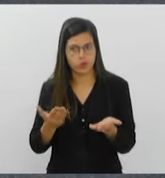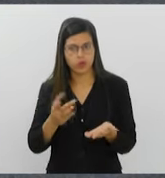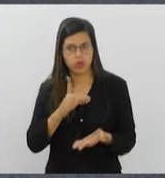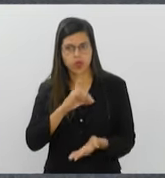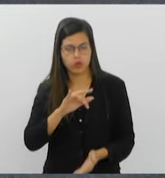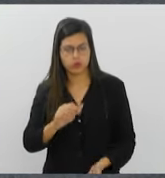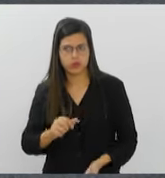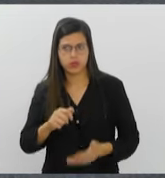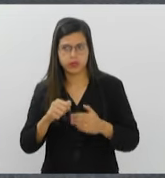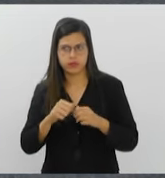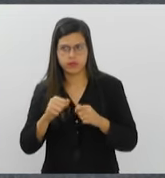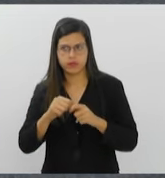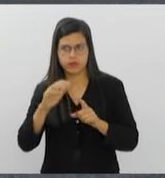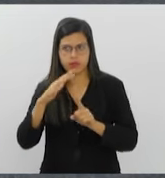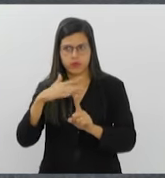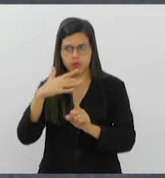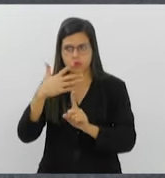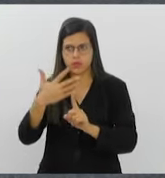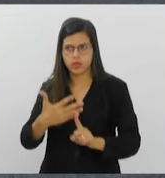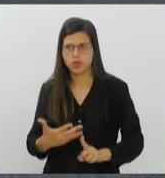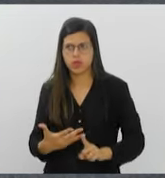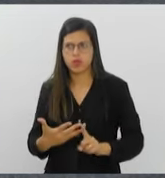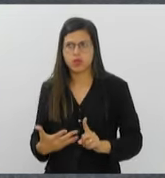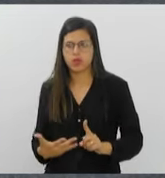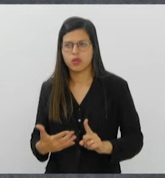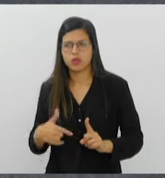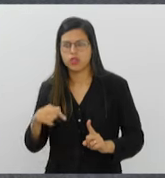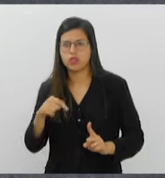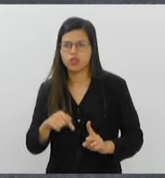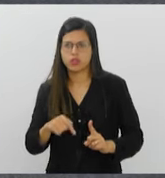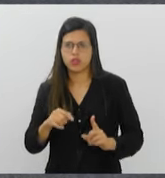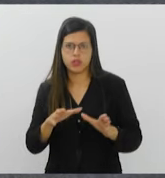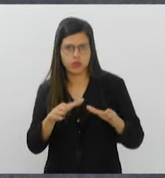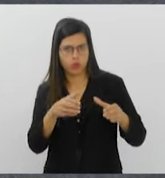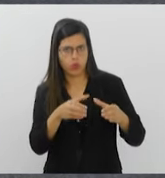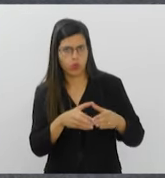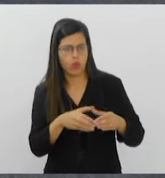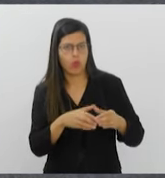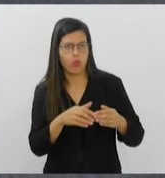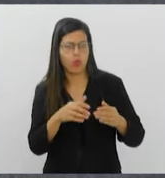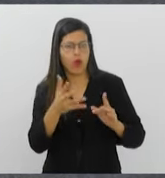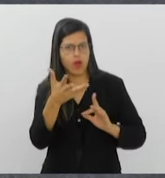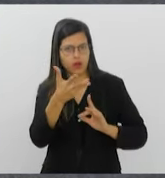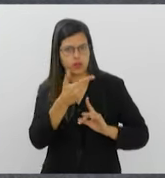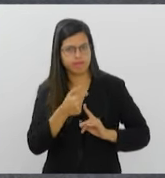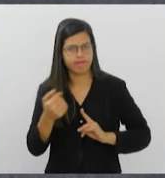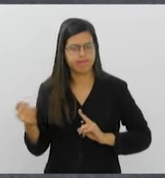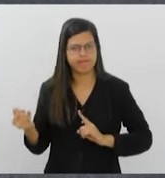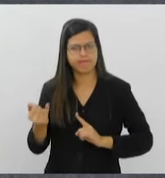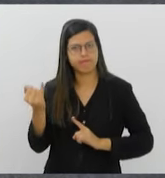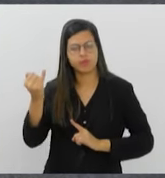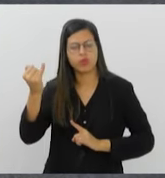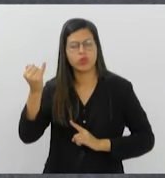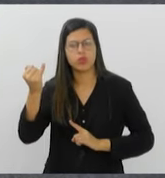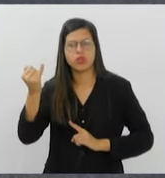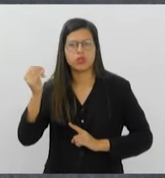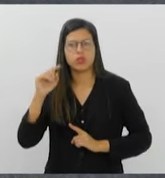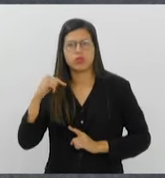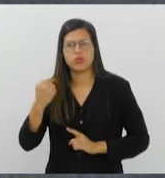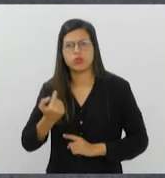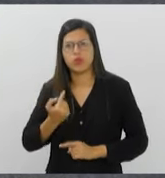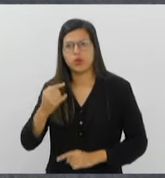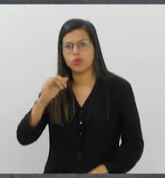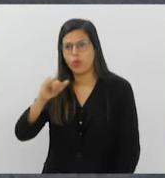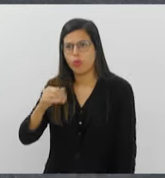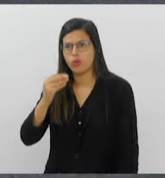que faz a homenagem a essa classe artística tão importante e que nós tivemos a